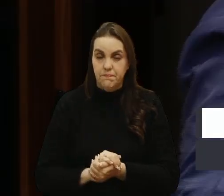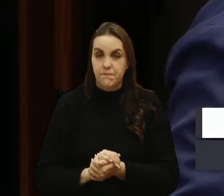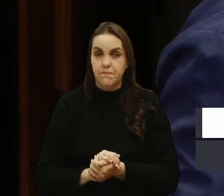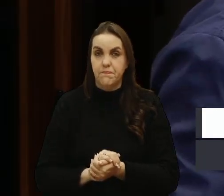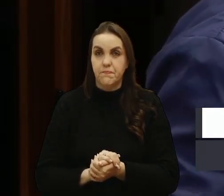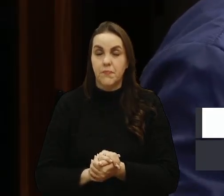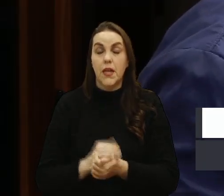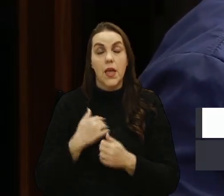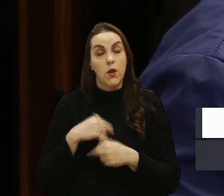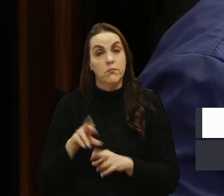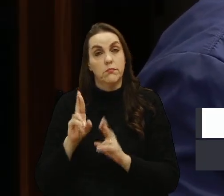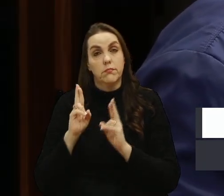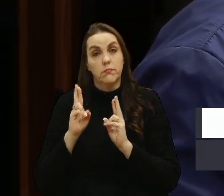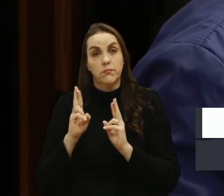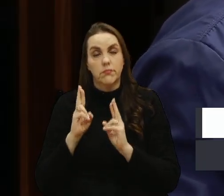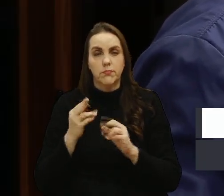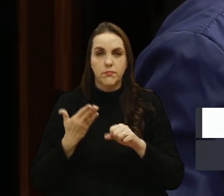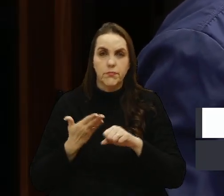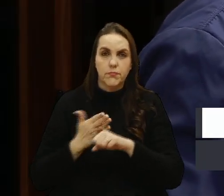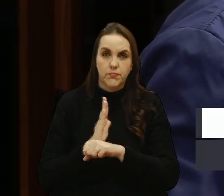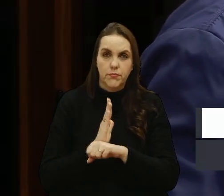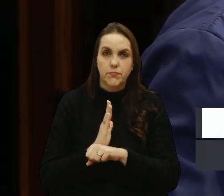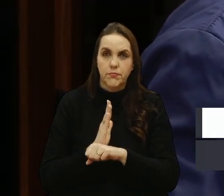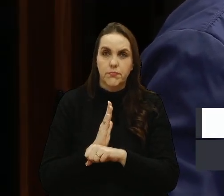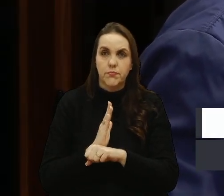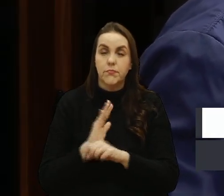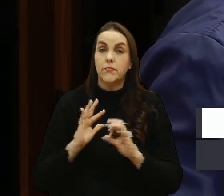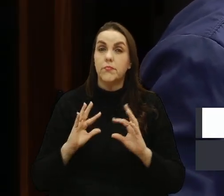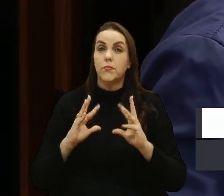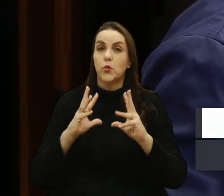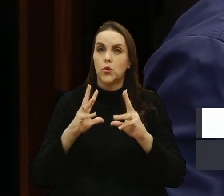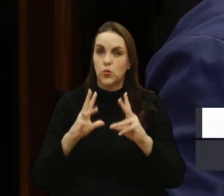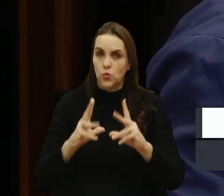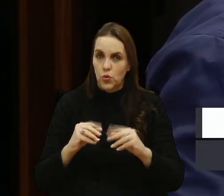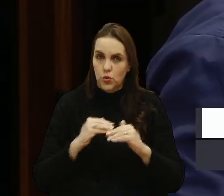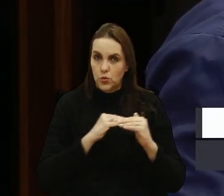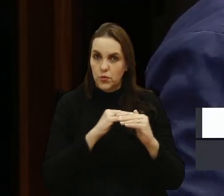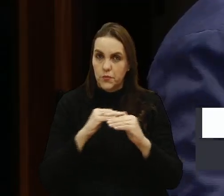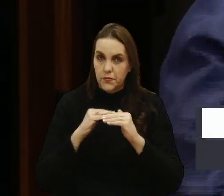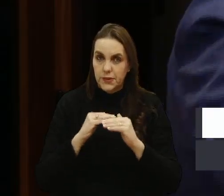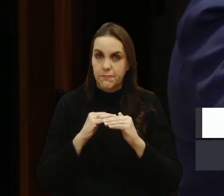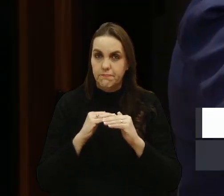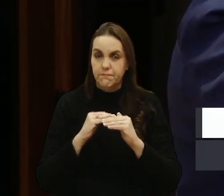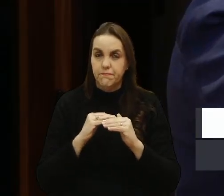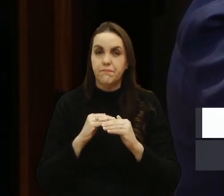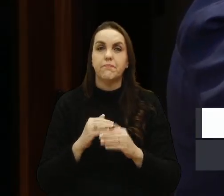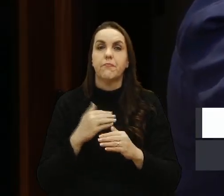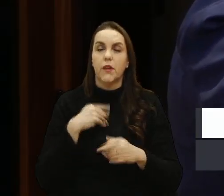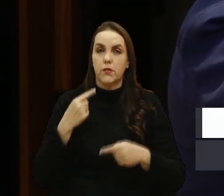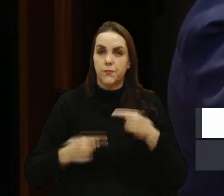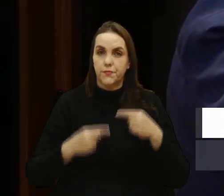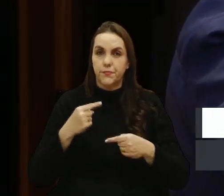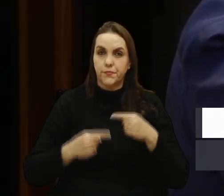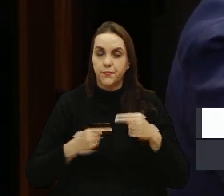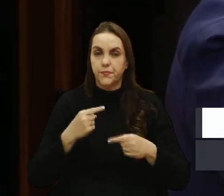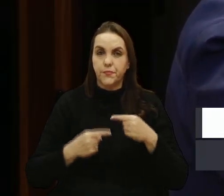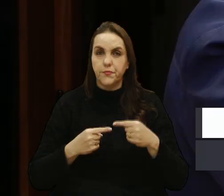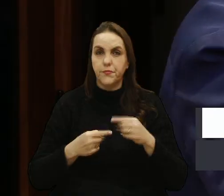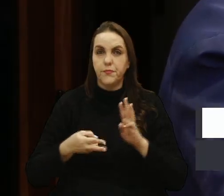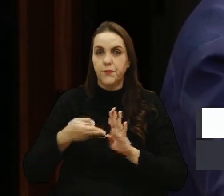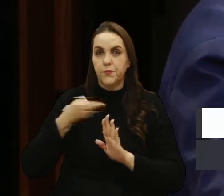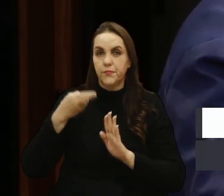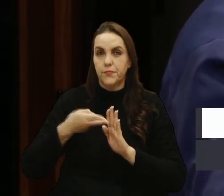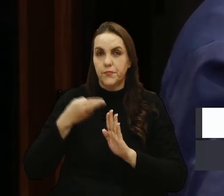eu espero que seja aprovada por unanimidade, e discutiremos o